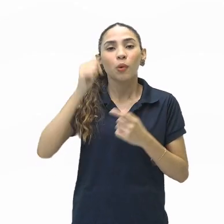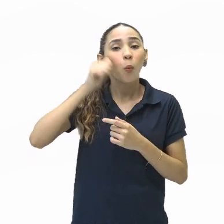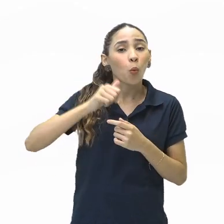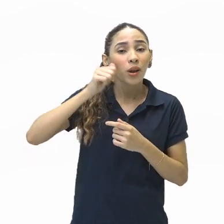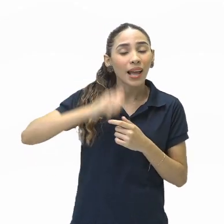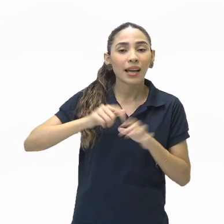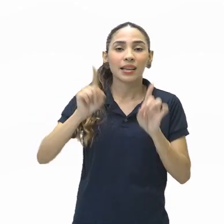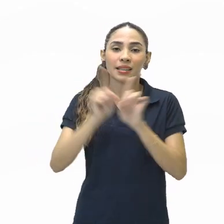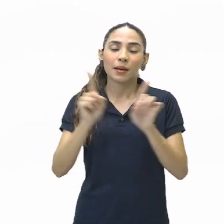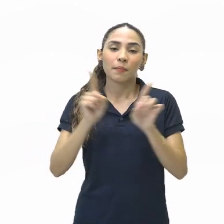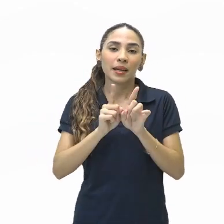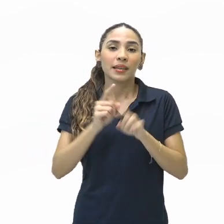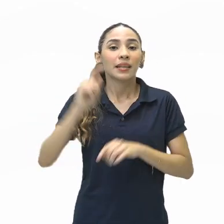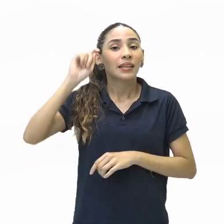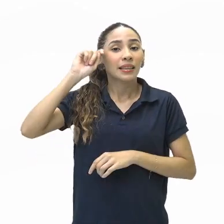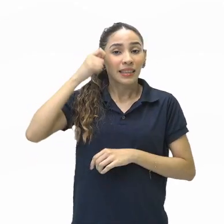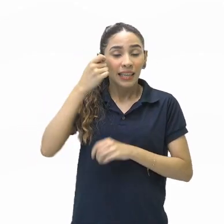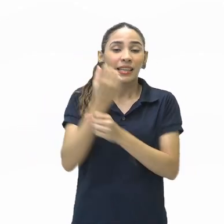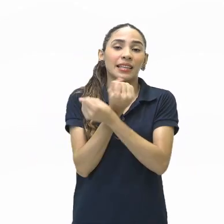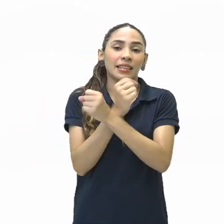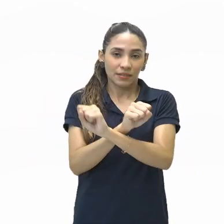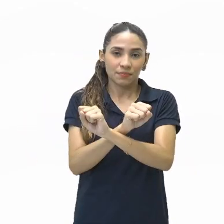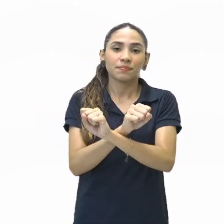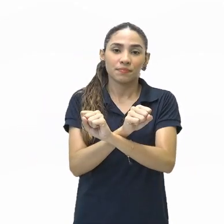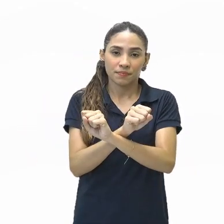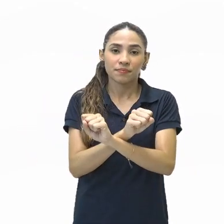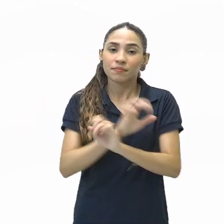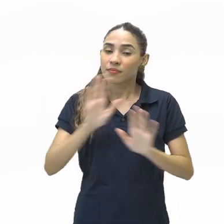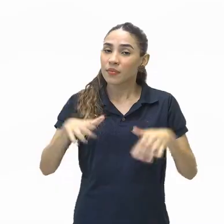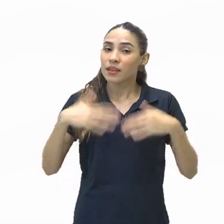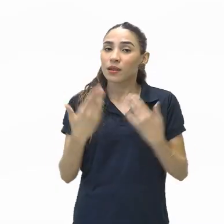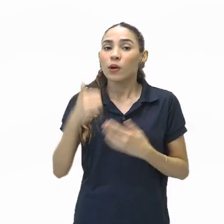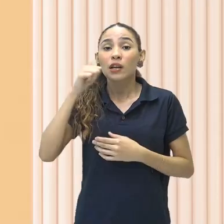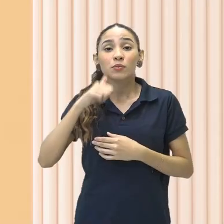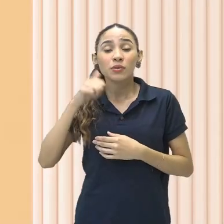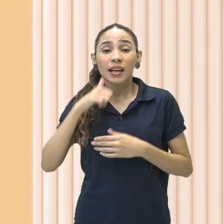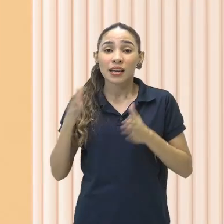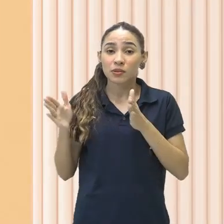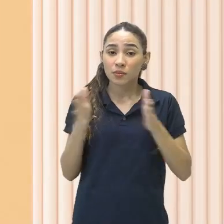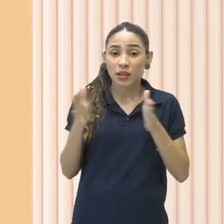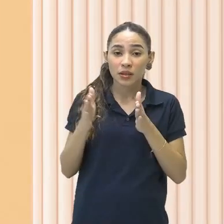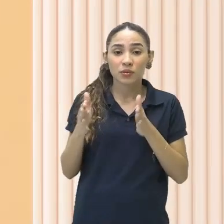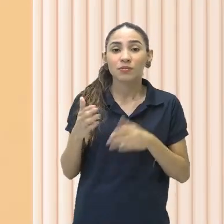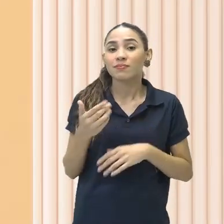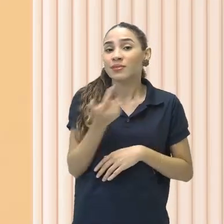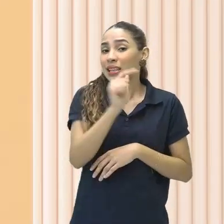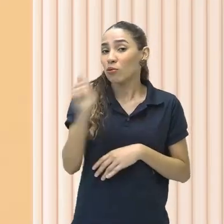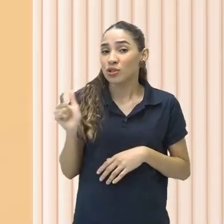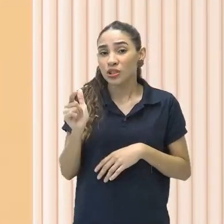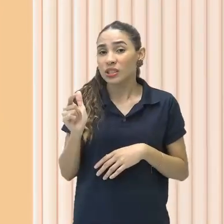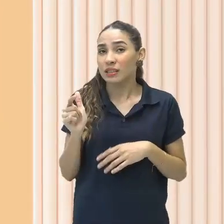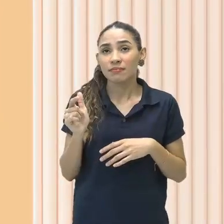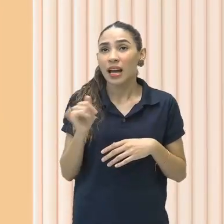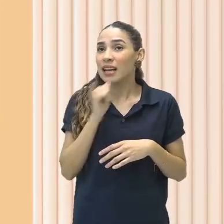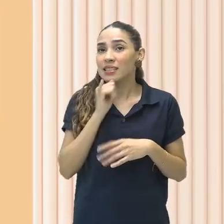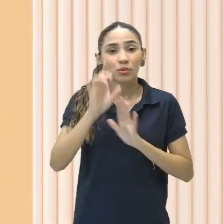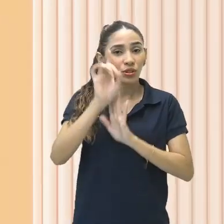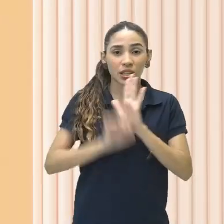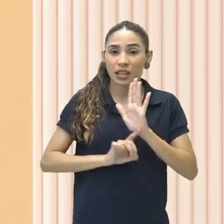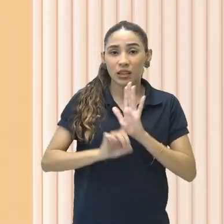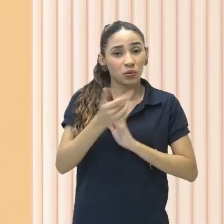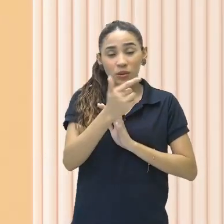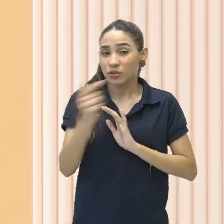mulheres e também por elas serem escravizadas. Então, as mulheres, nesse contexto, não possuíam voz, né? Não